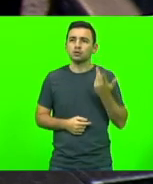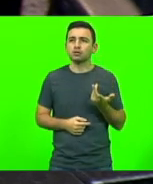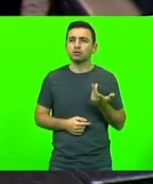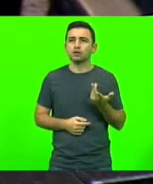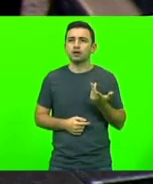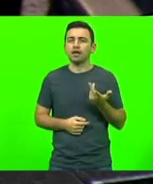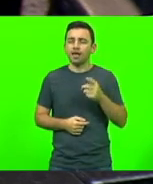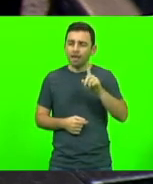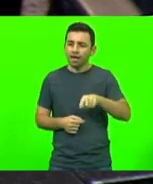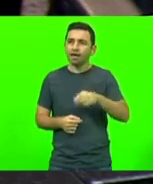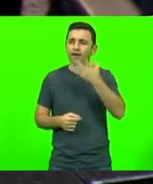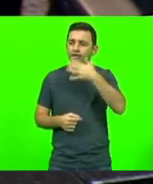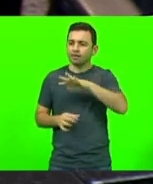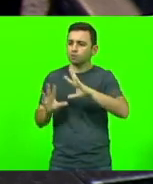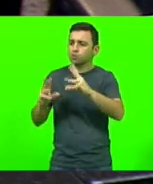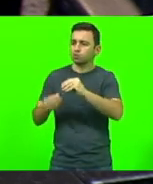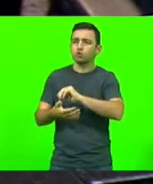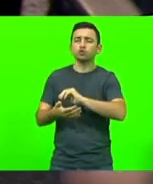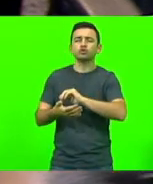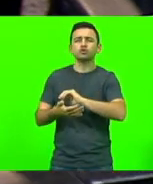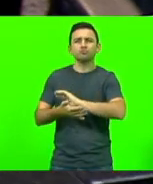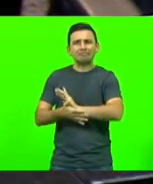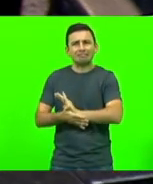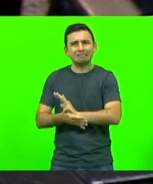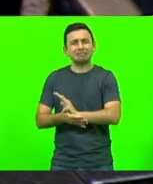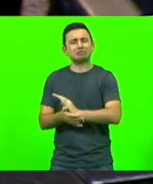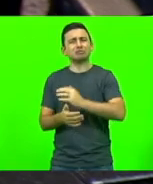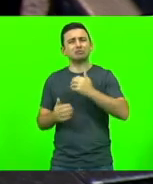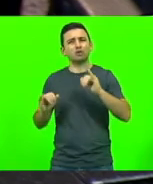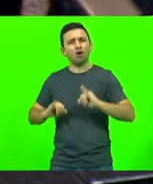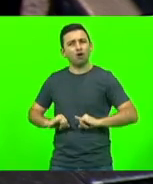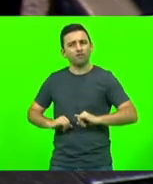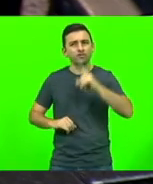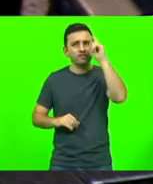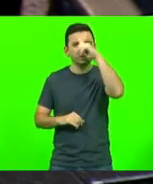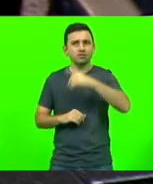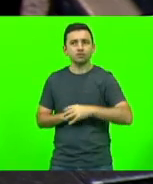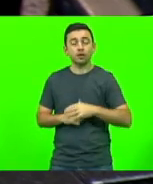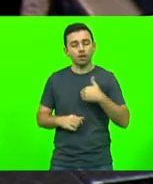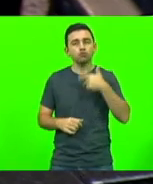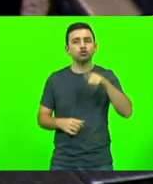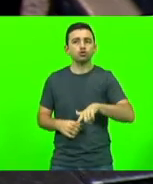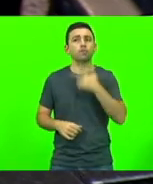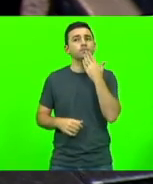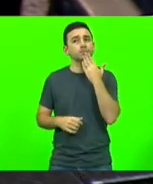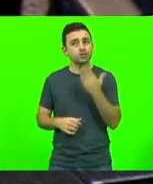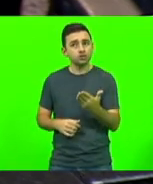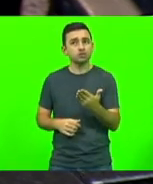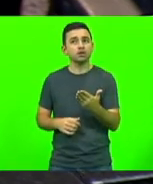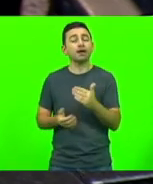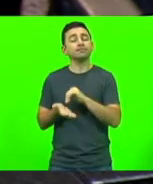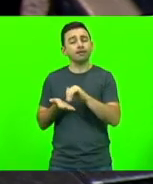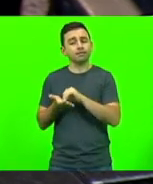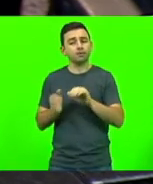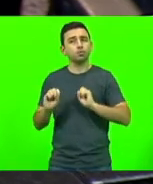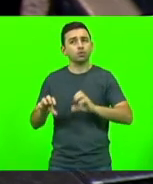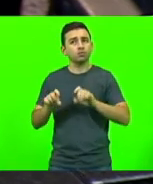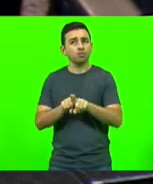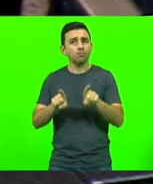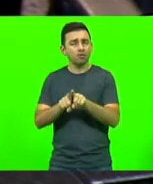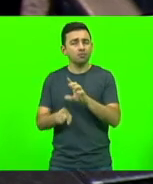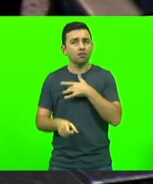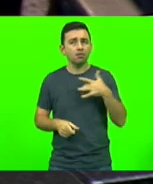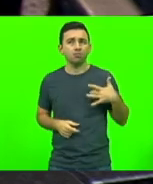fazendo crianças sofrerem. Por isso, eu faço mais uma vez esse apelo à Secretaria de Educação e à Secretaria de